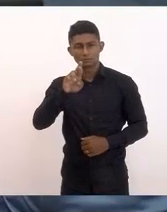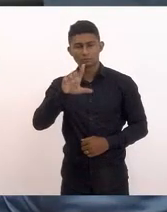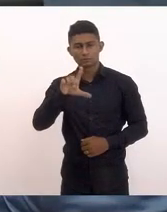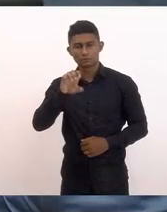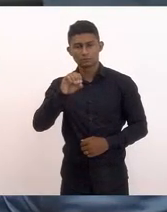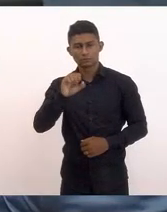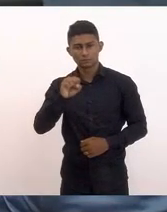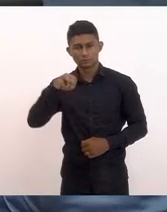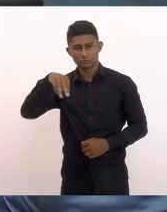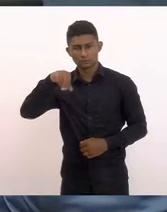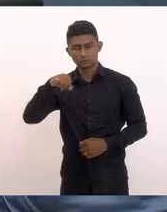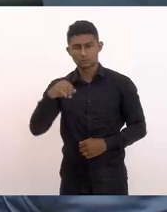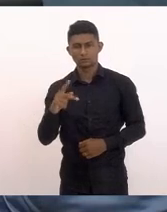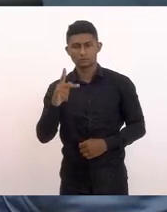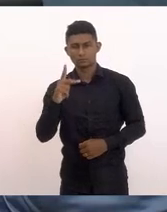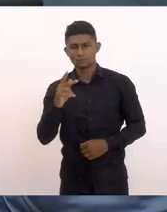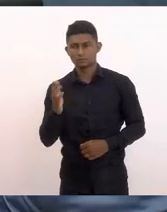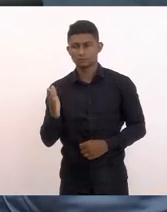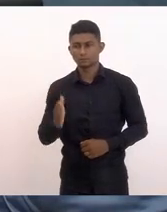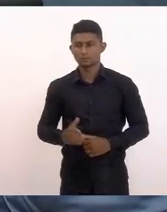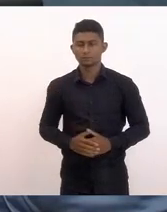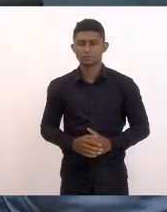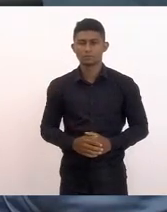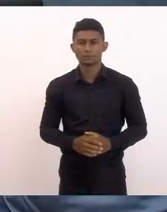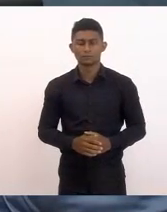Deputado Carlos Mink.